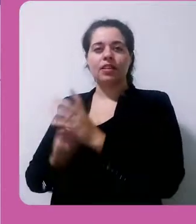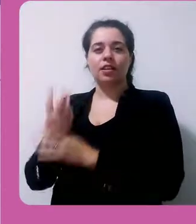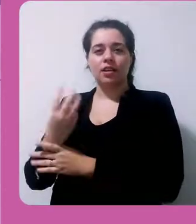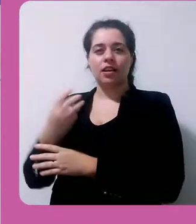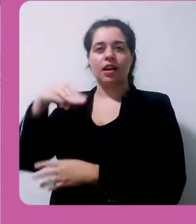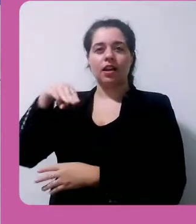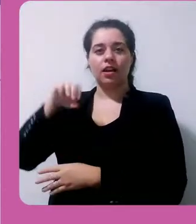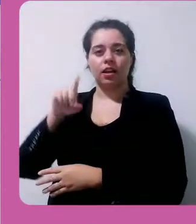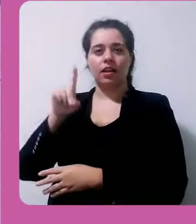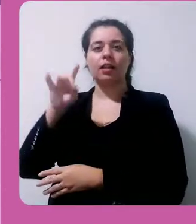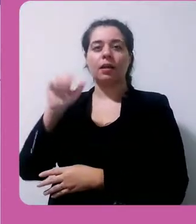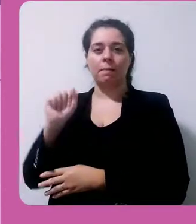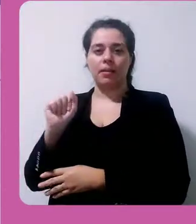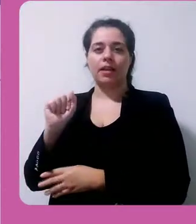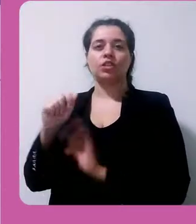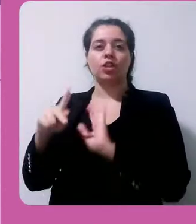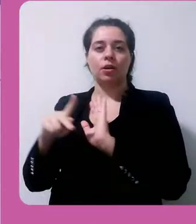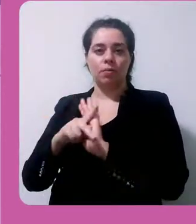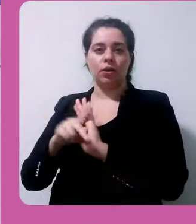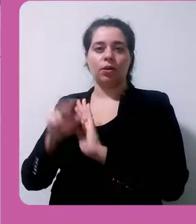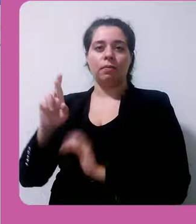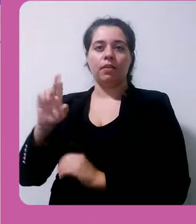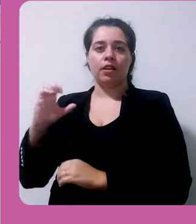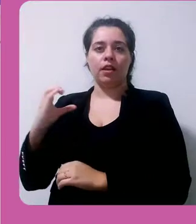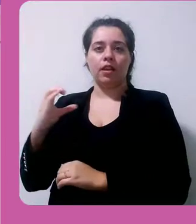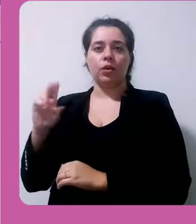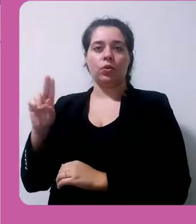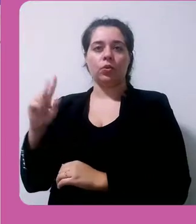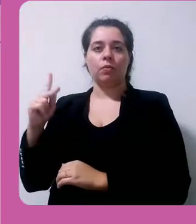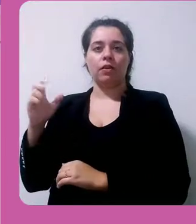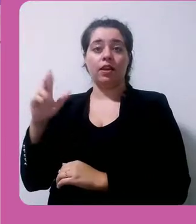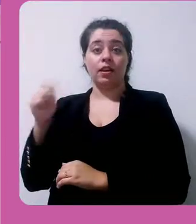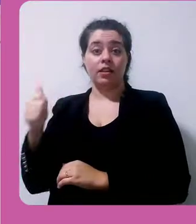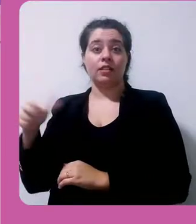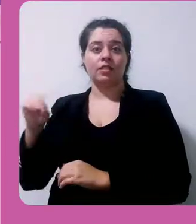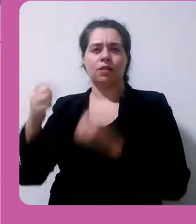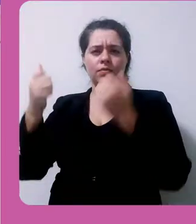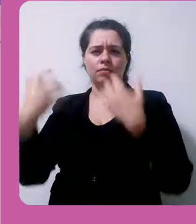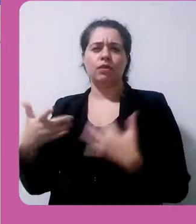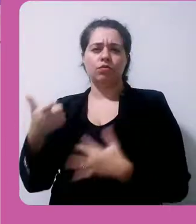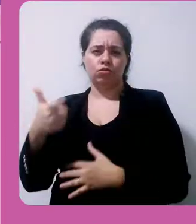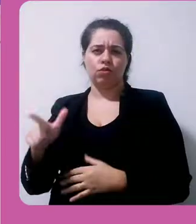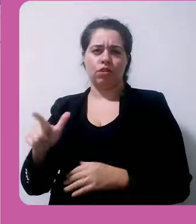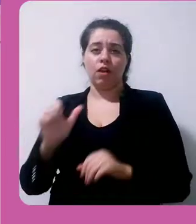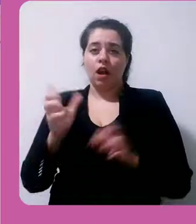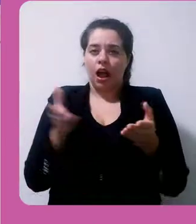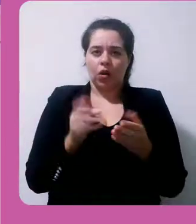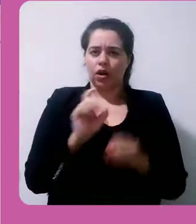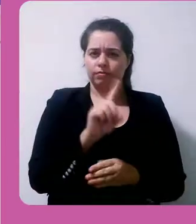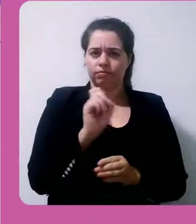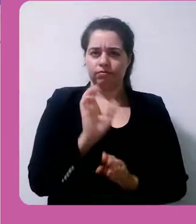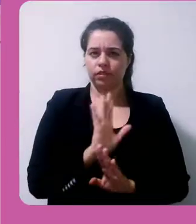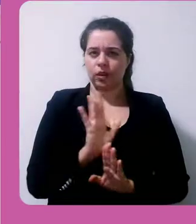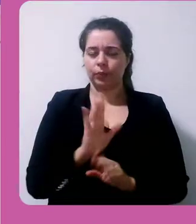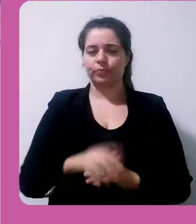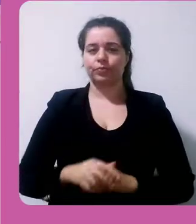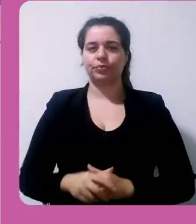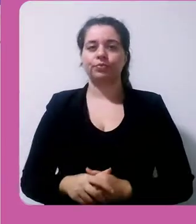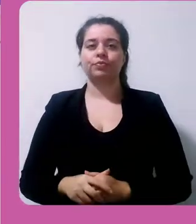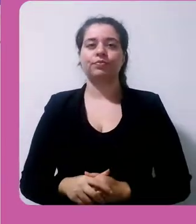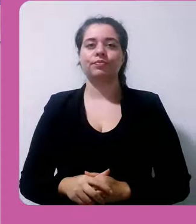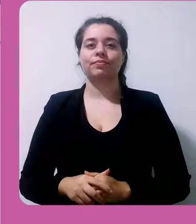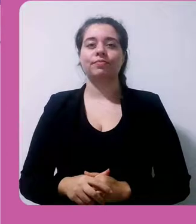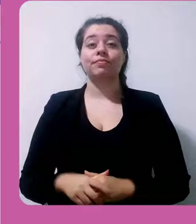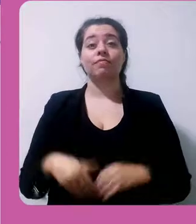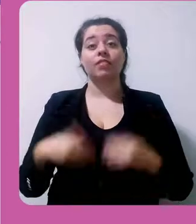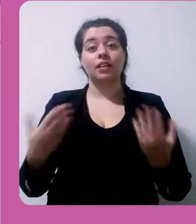Por enquanto, não vamos marcar como essa opção. Bom, e a média do semestre, né, ela